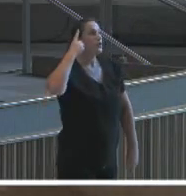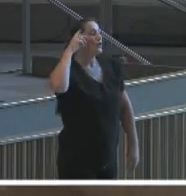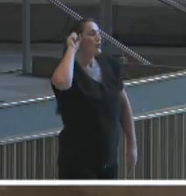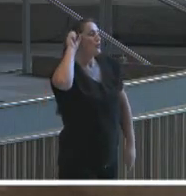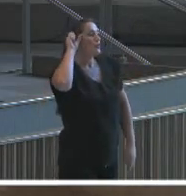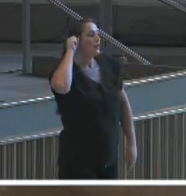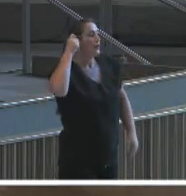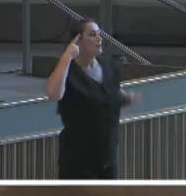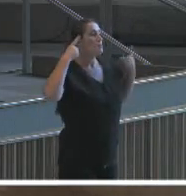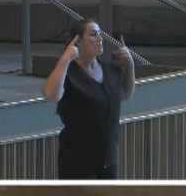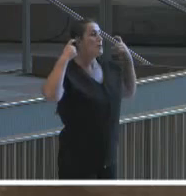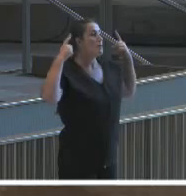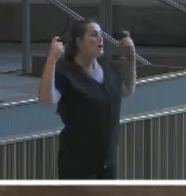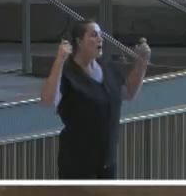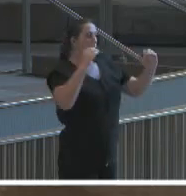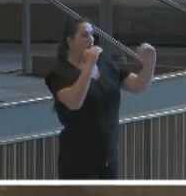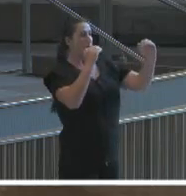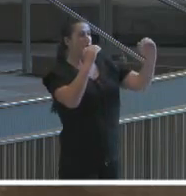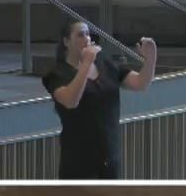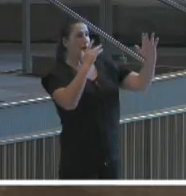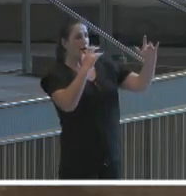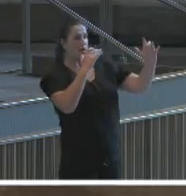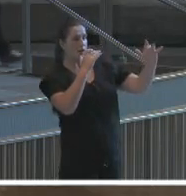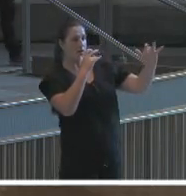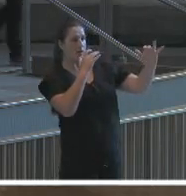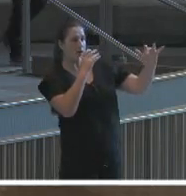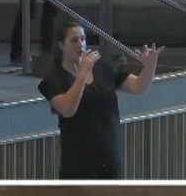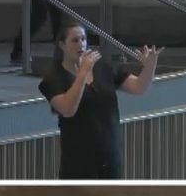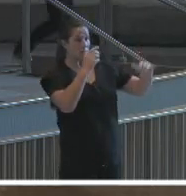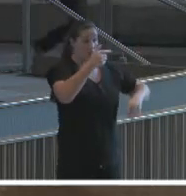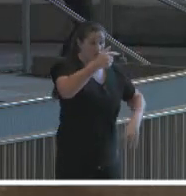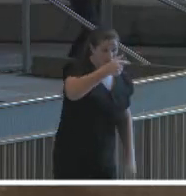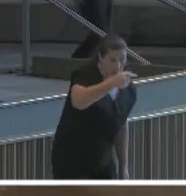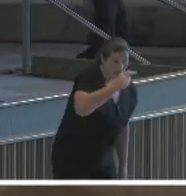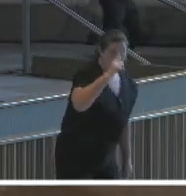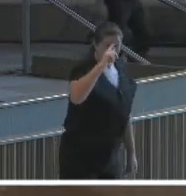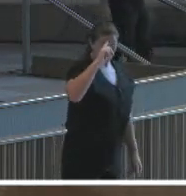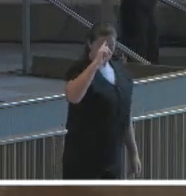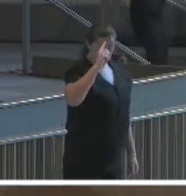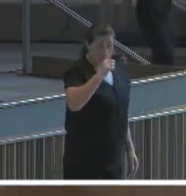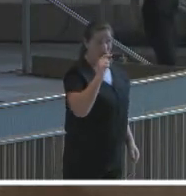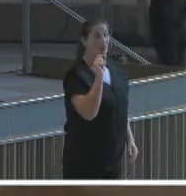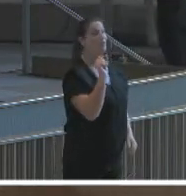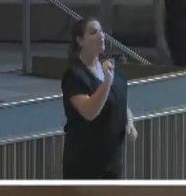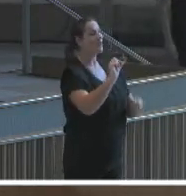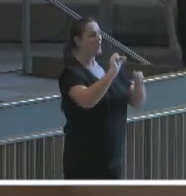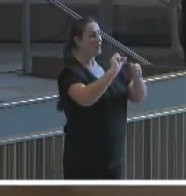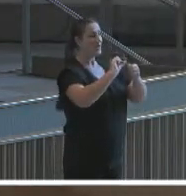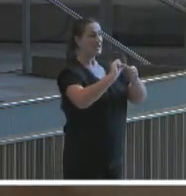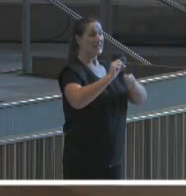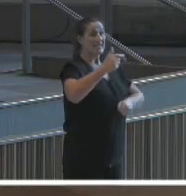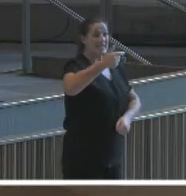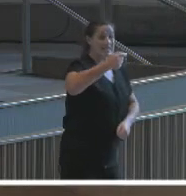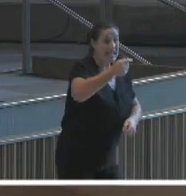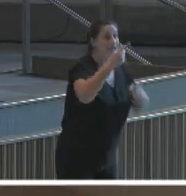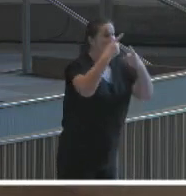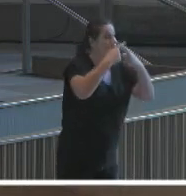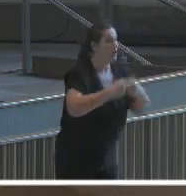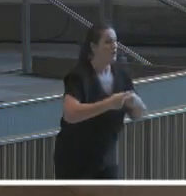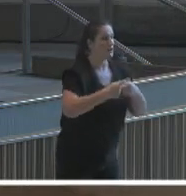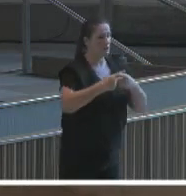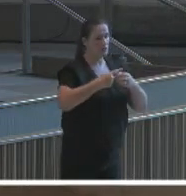dos sacerdotes. No 7º dia eles deveriam fazer isso 7 vezes,